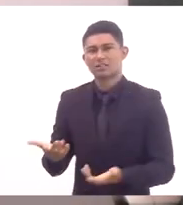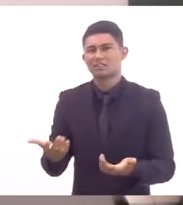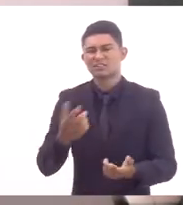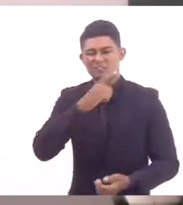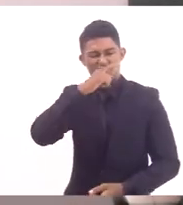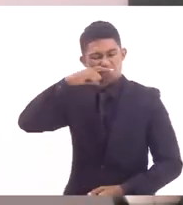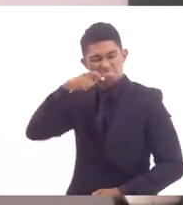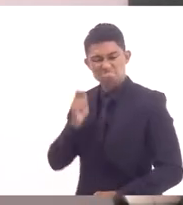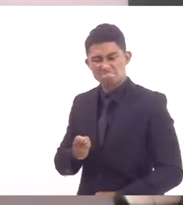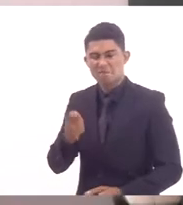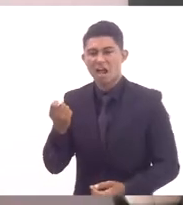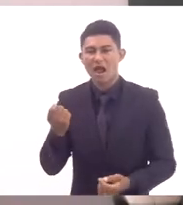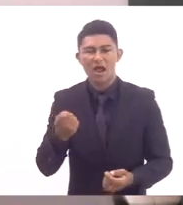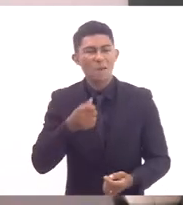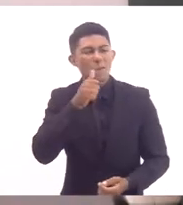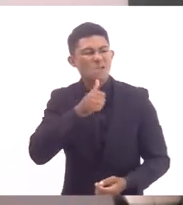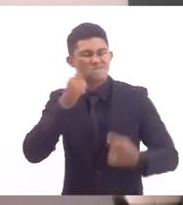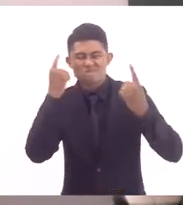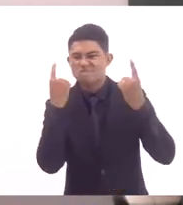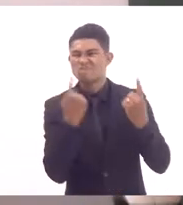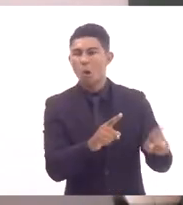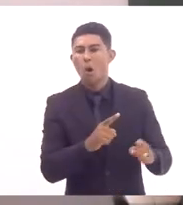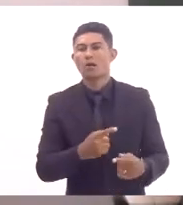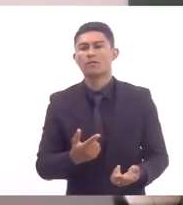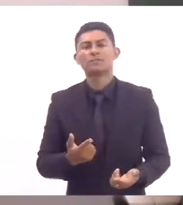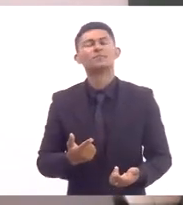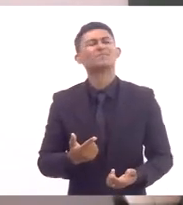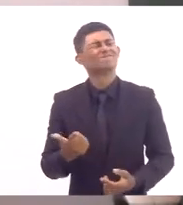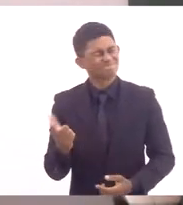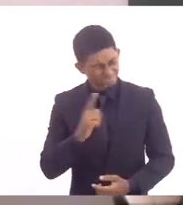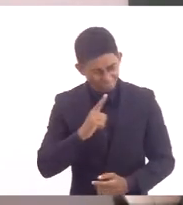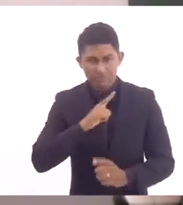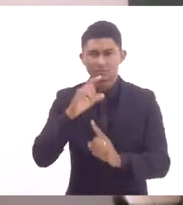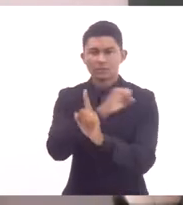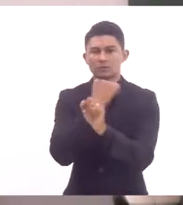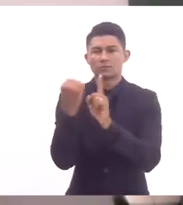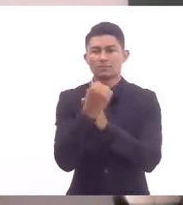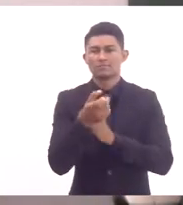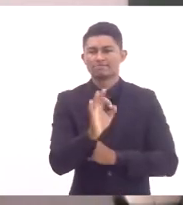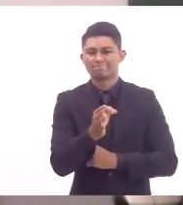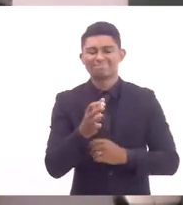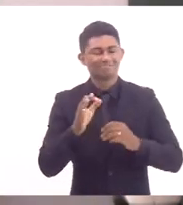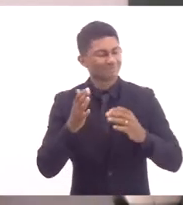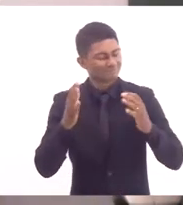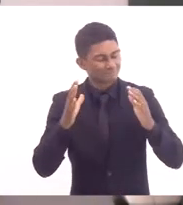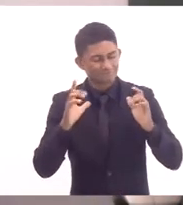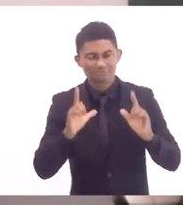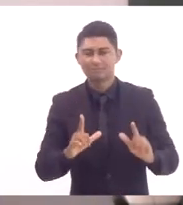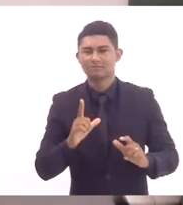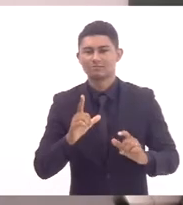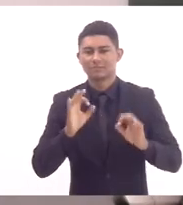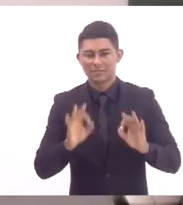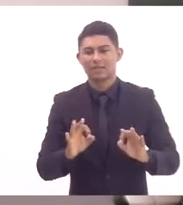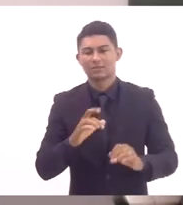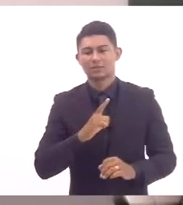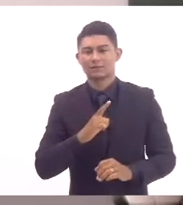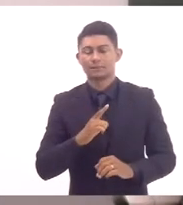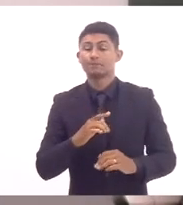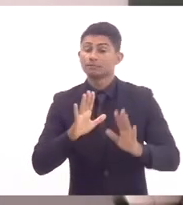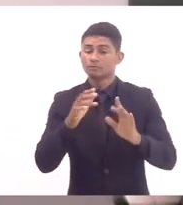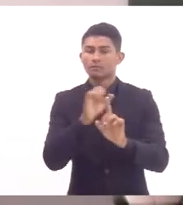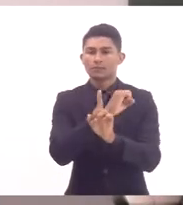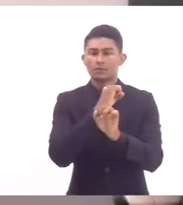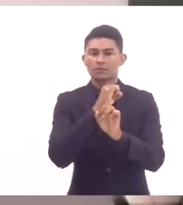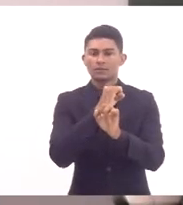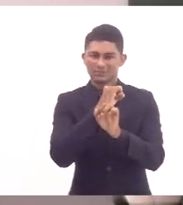misógina em todos os sentidos né os nossos sistemas e de nossa nossa estrutura